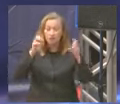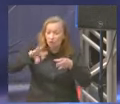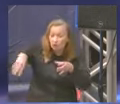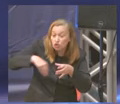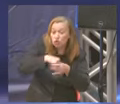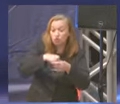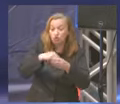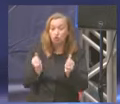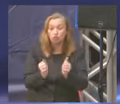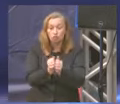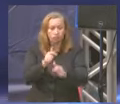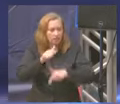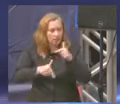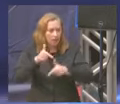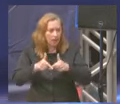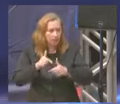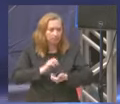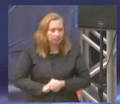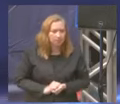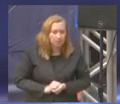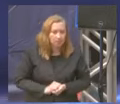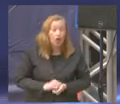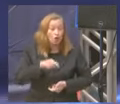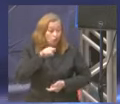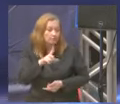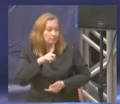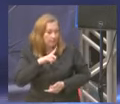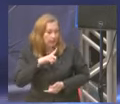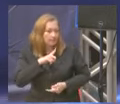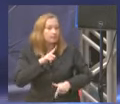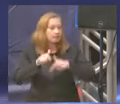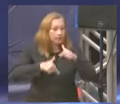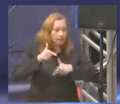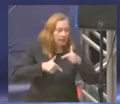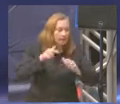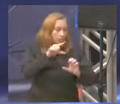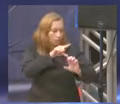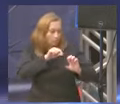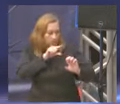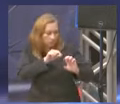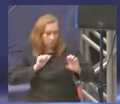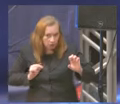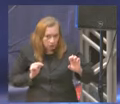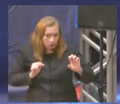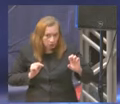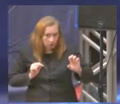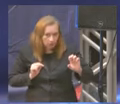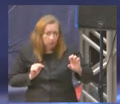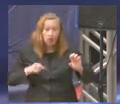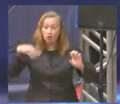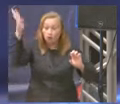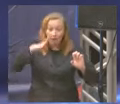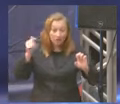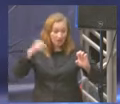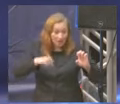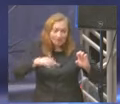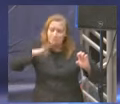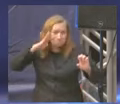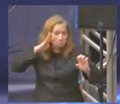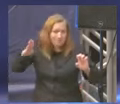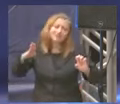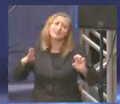juntos para trabalhar nisso. Ou seja, você tem que trabalhar o empreendedorismo, no caso brasileiro aqui,